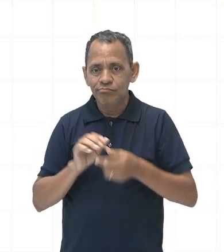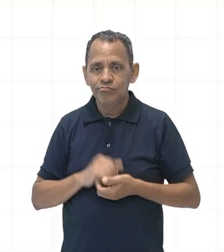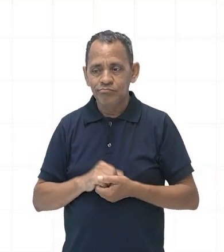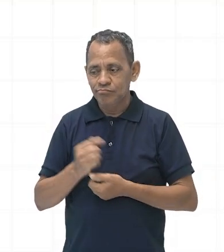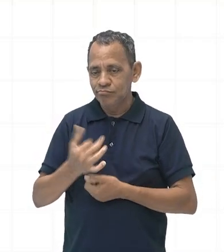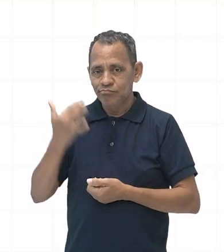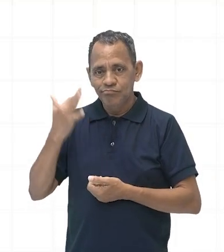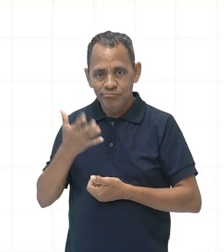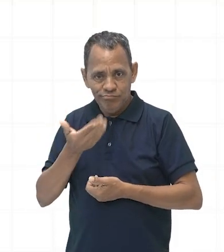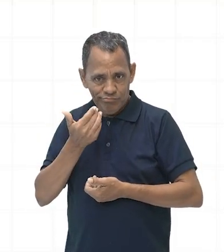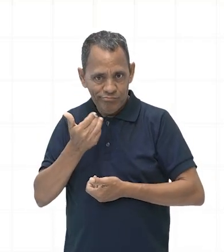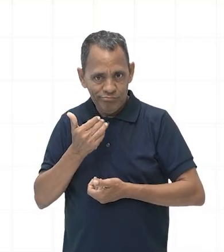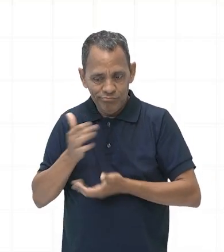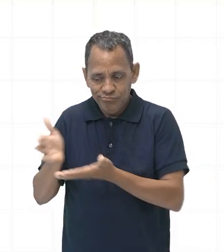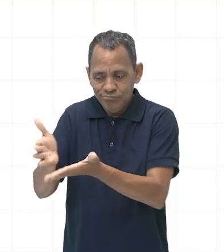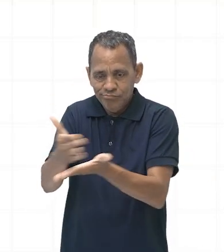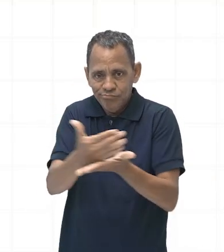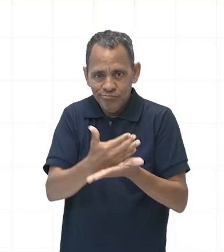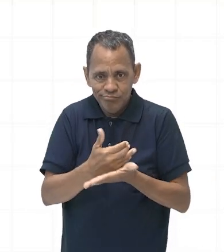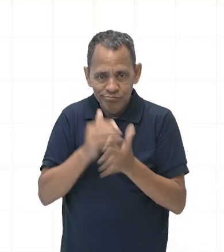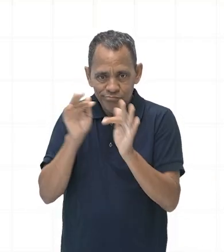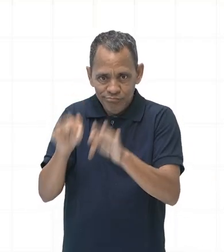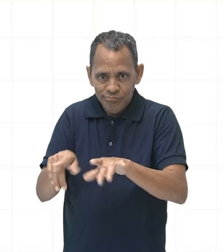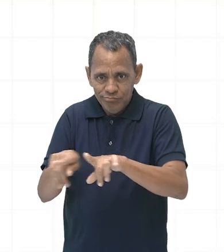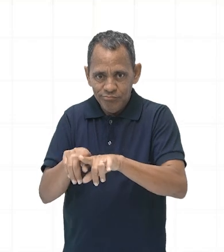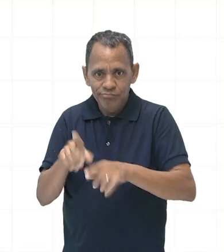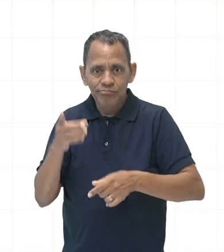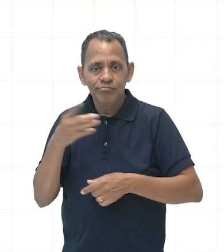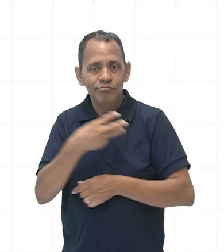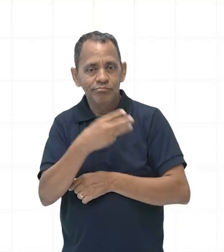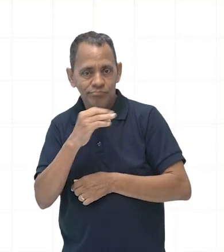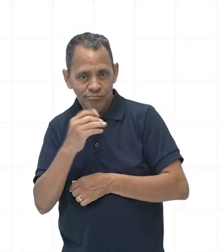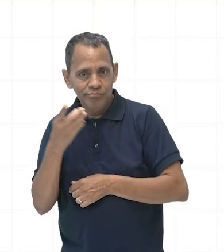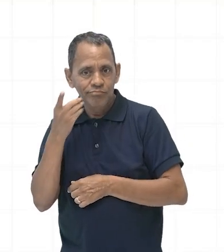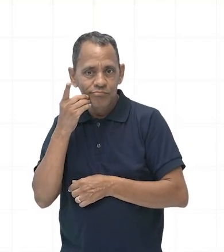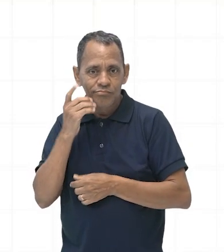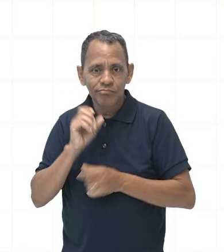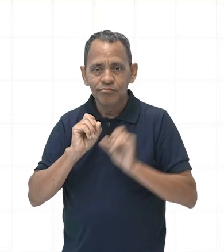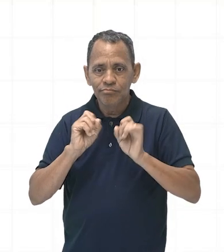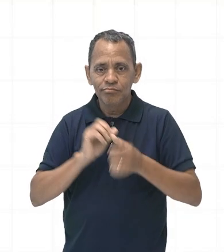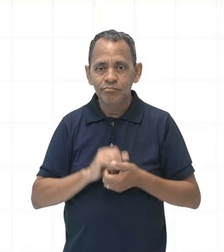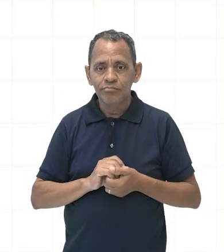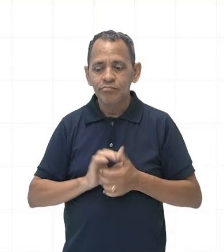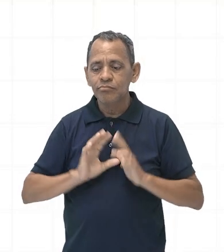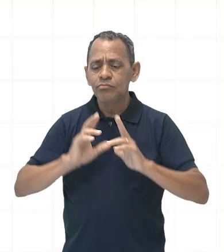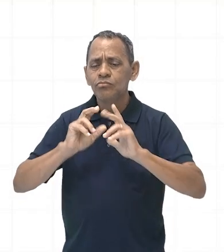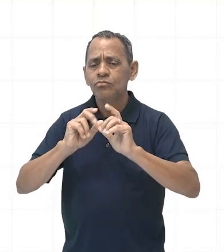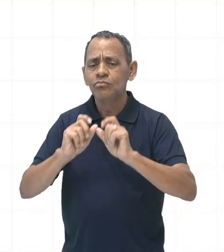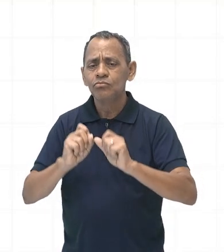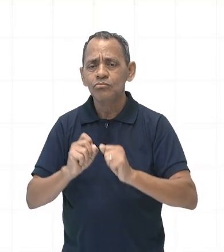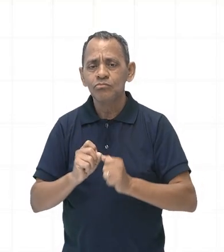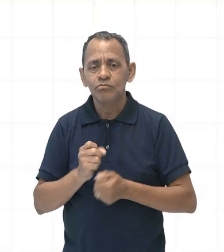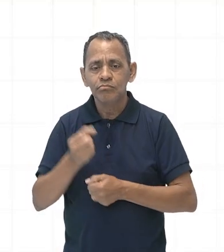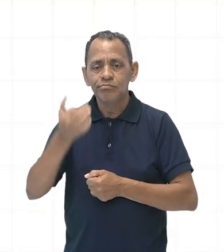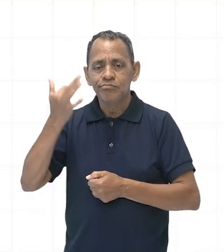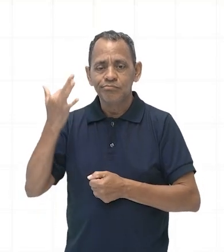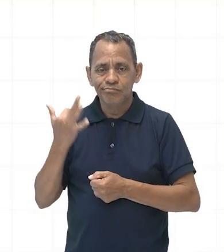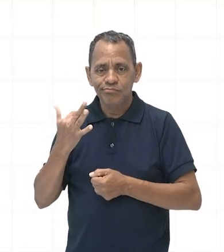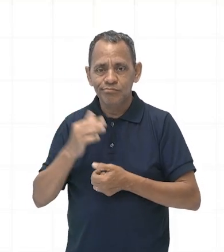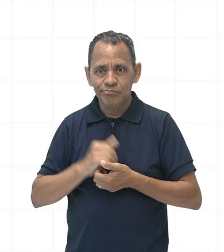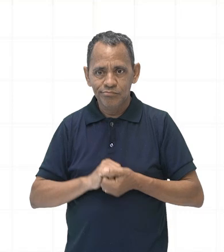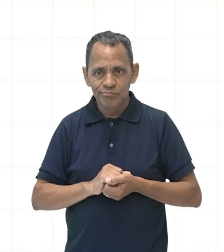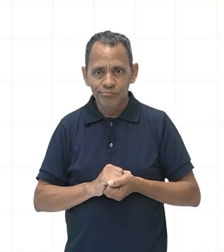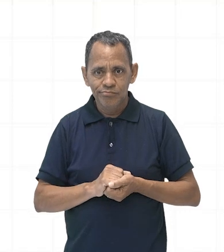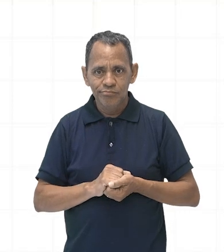alimentos arrecadado no final do prazo estipulado seria de. Então, nós temos primeiro que tentar identificar quais são